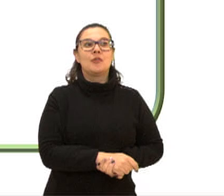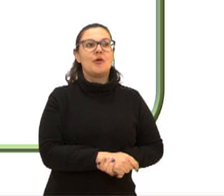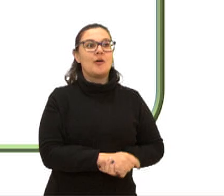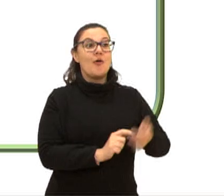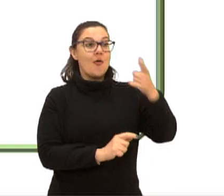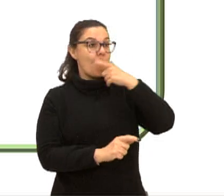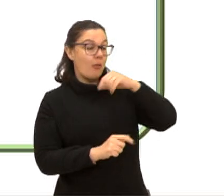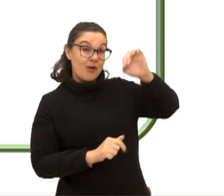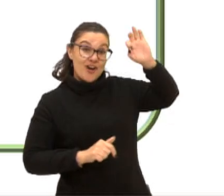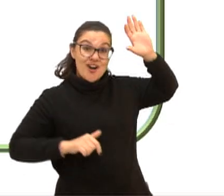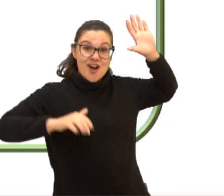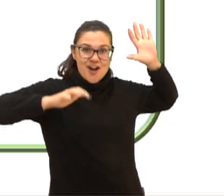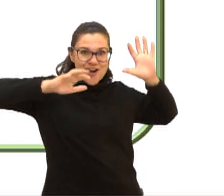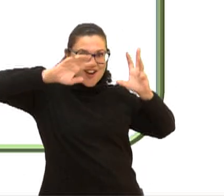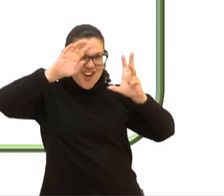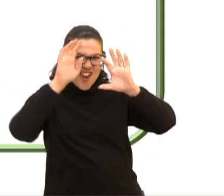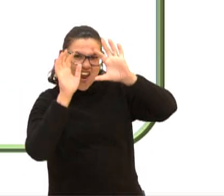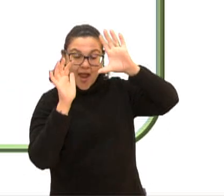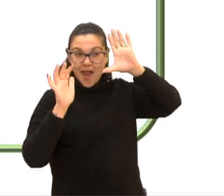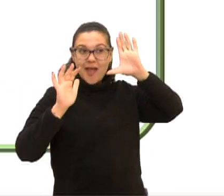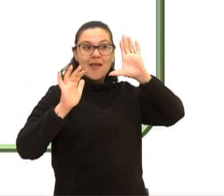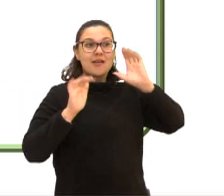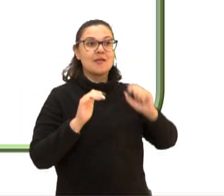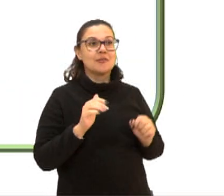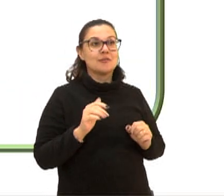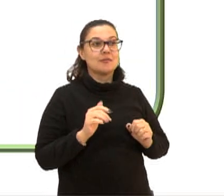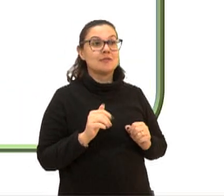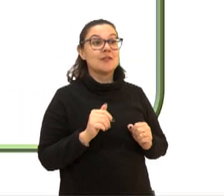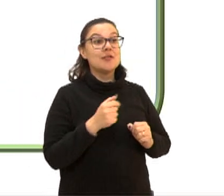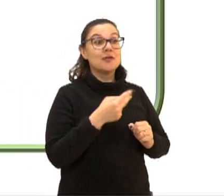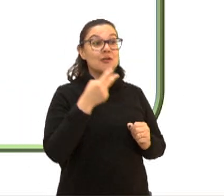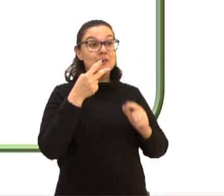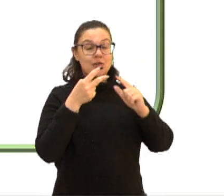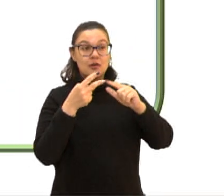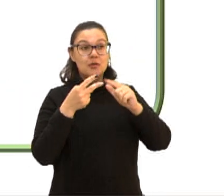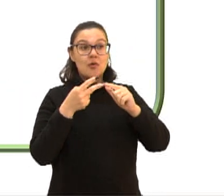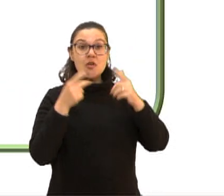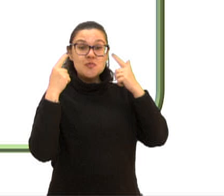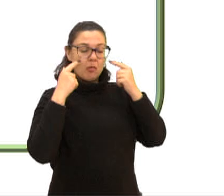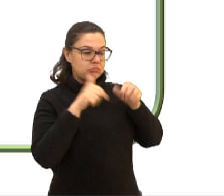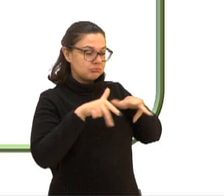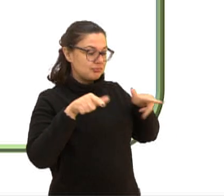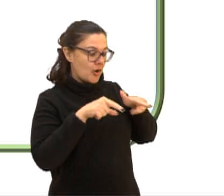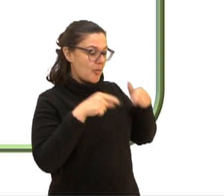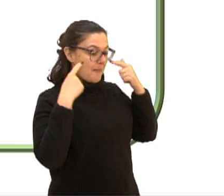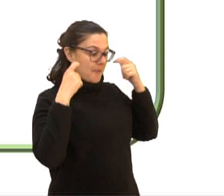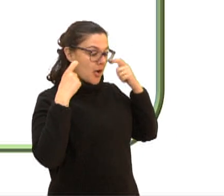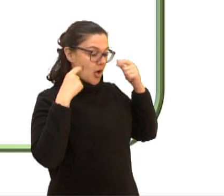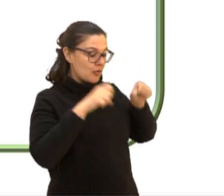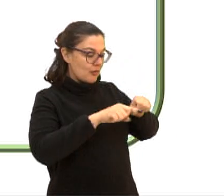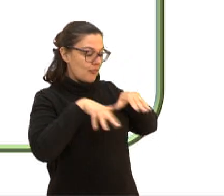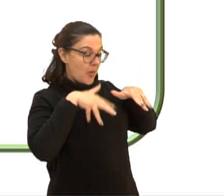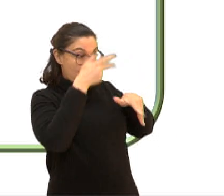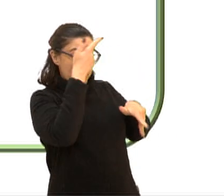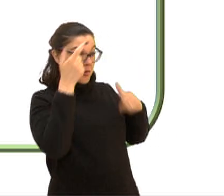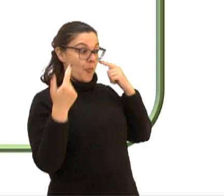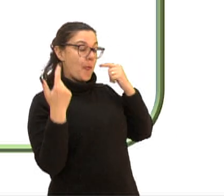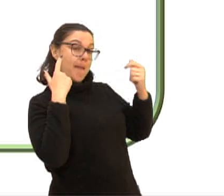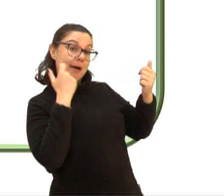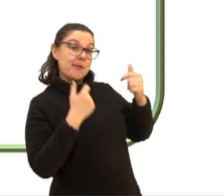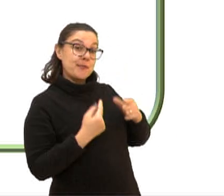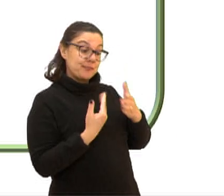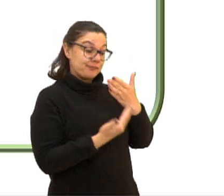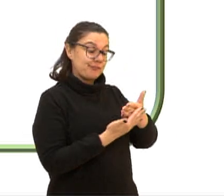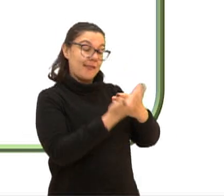o Orson Welles gesticulando, aqui, né, Orson Welles, e aqui do lado toda a orquestra e os sonoplastas que estavam fazendo